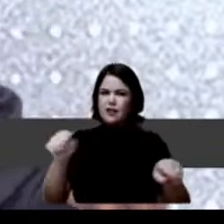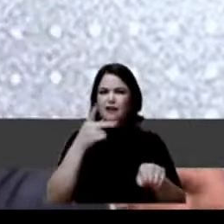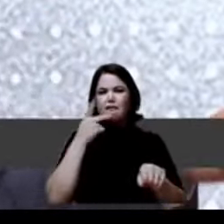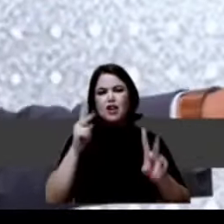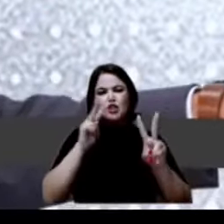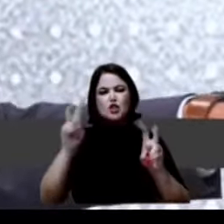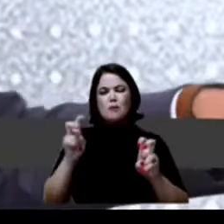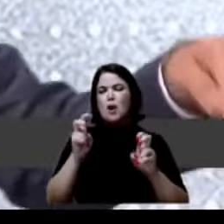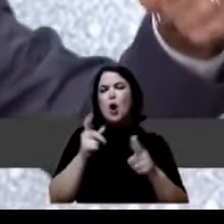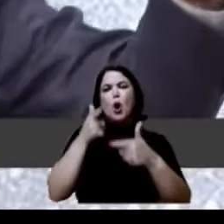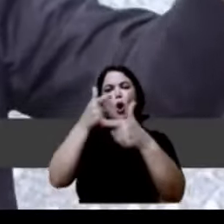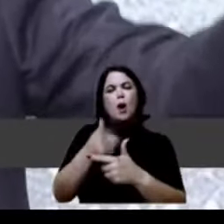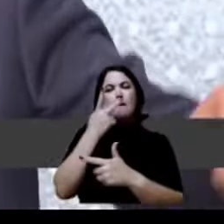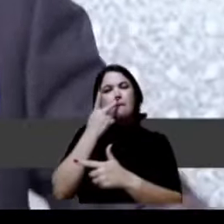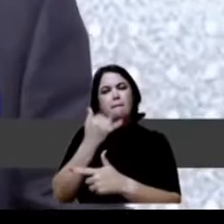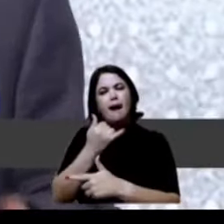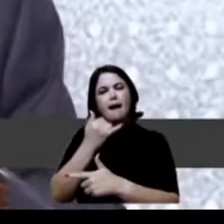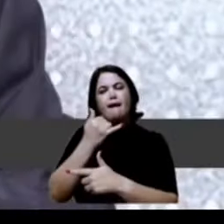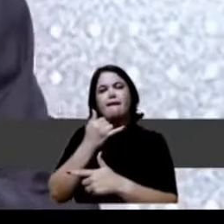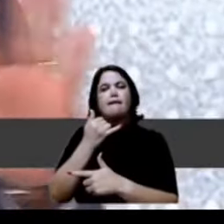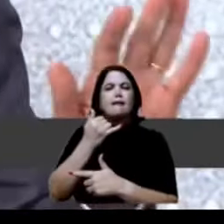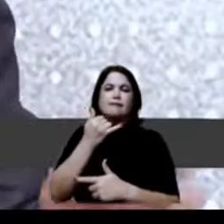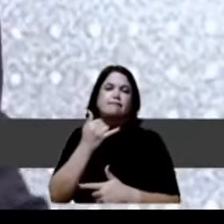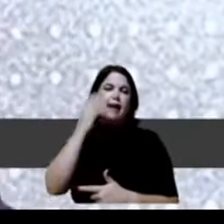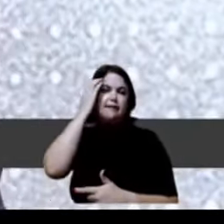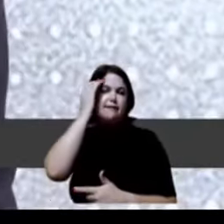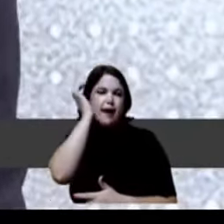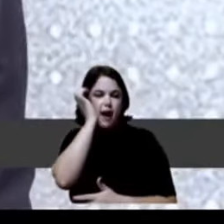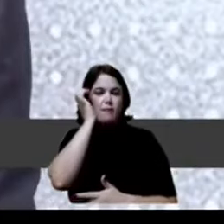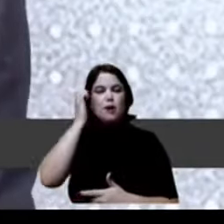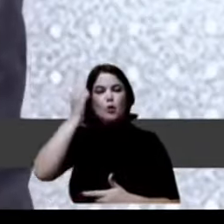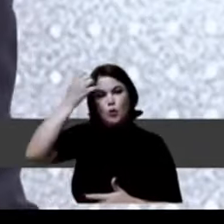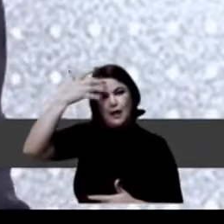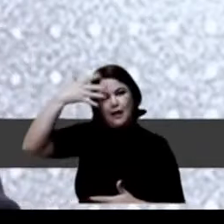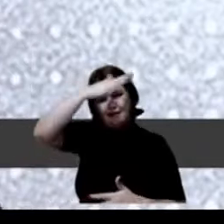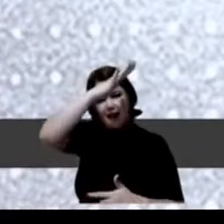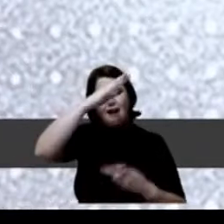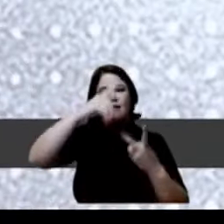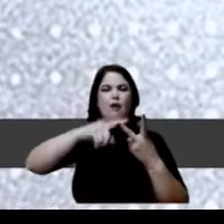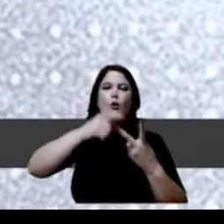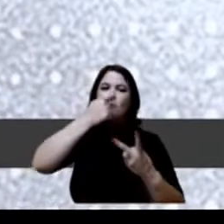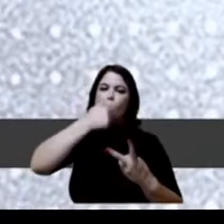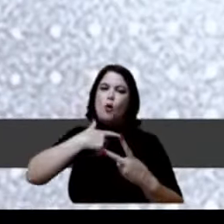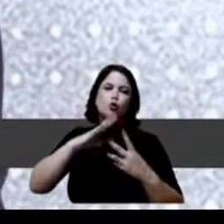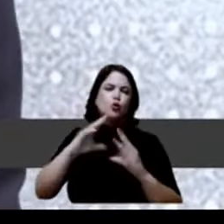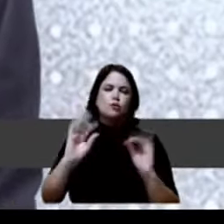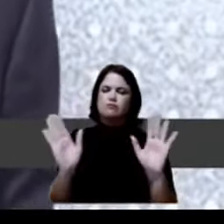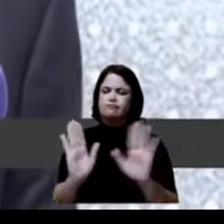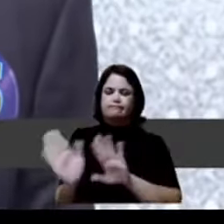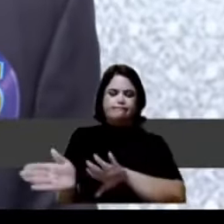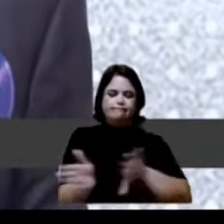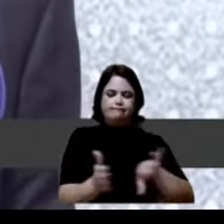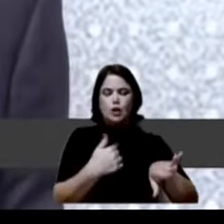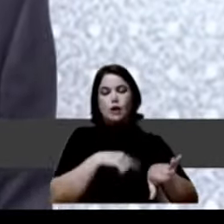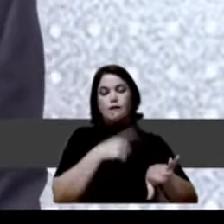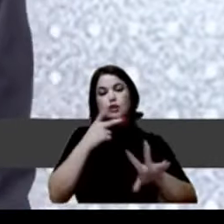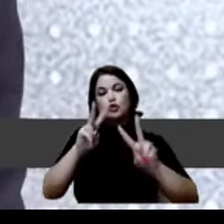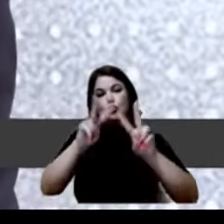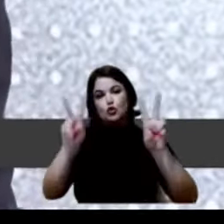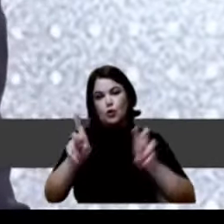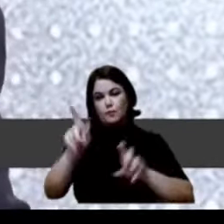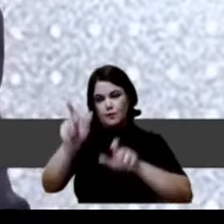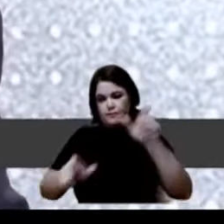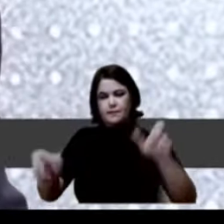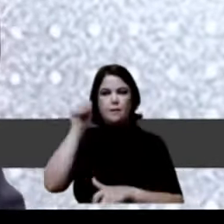atacou o pai da Tabata, atacou o Boulos, atacou o Datena. Eu não cairei nisso. Mas eu quero falar de algo importante, da questão das mulheres. Eu